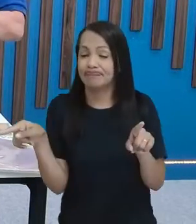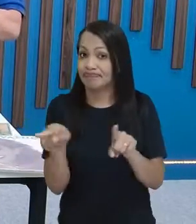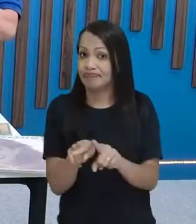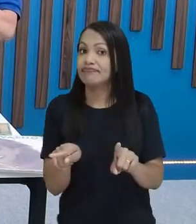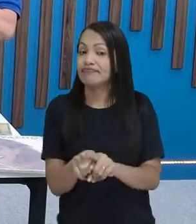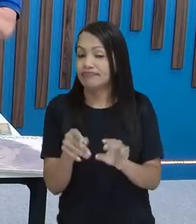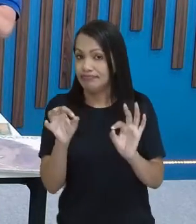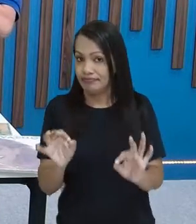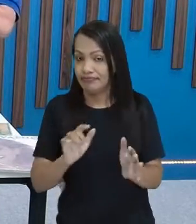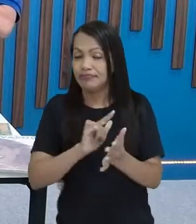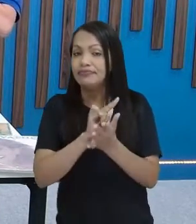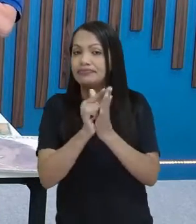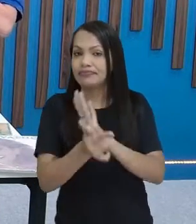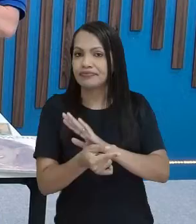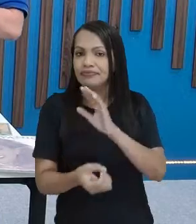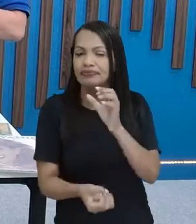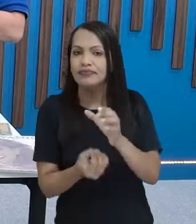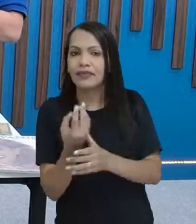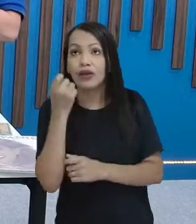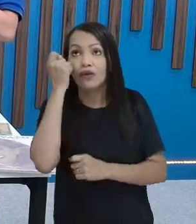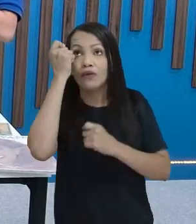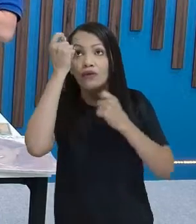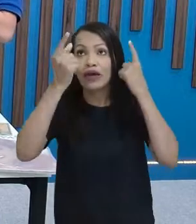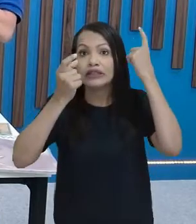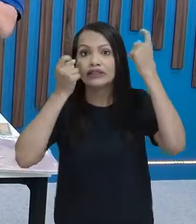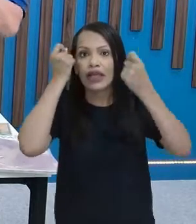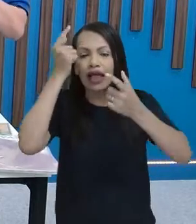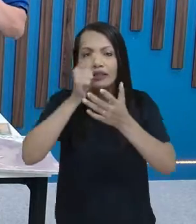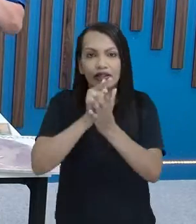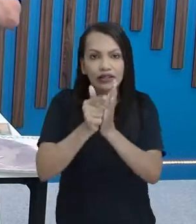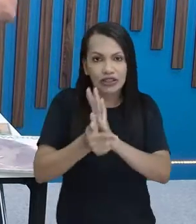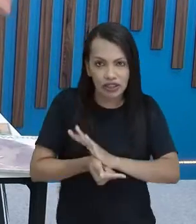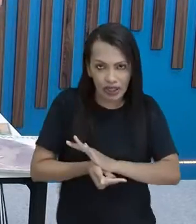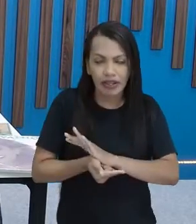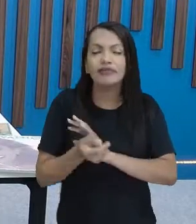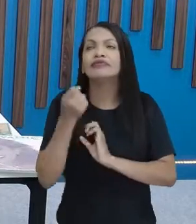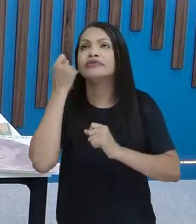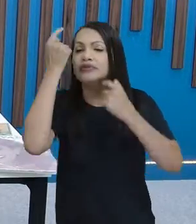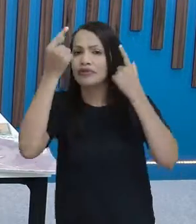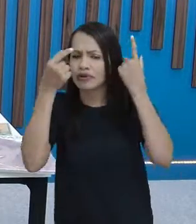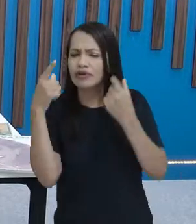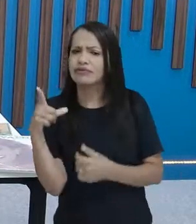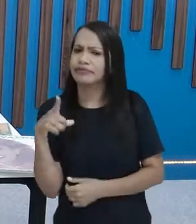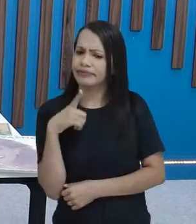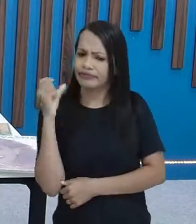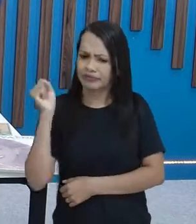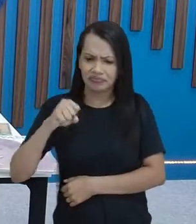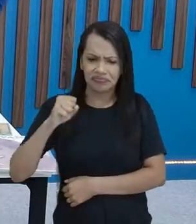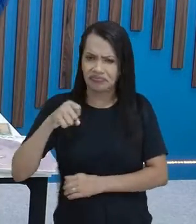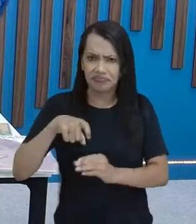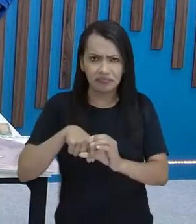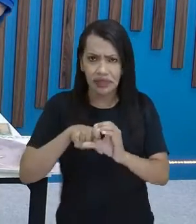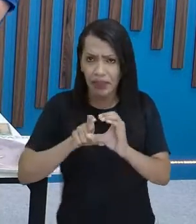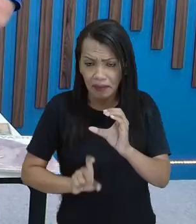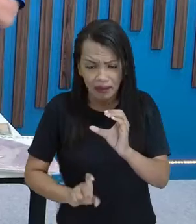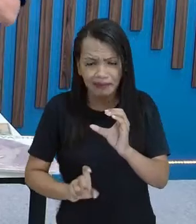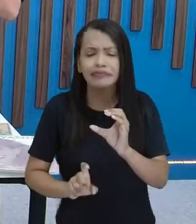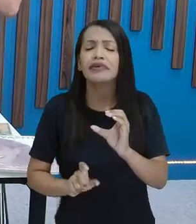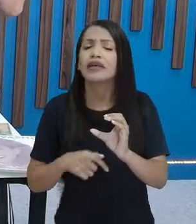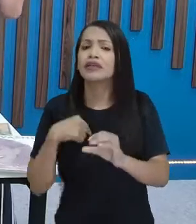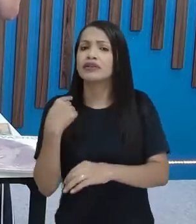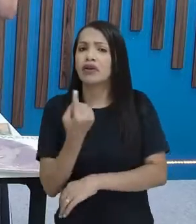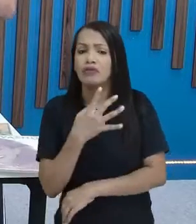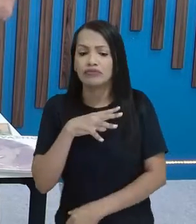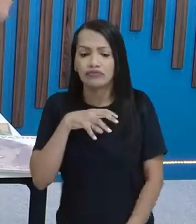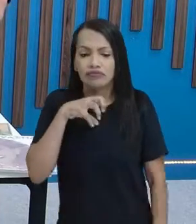função disso. Né? Essa ideia de gênero, não o gênero. Ele existe independente. Né? A gente